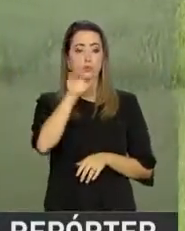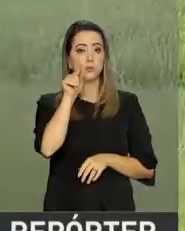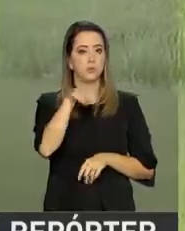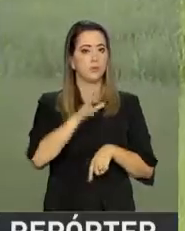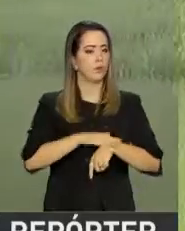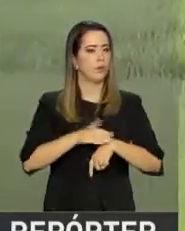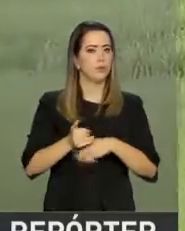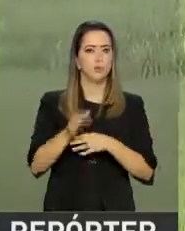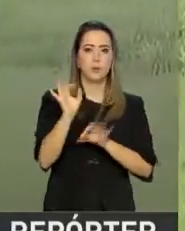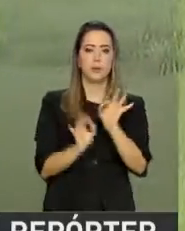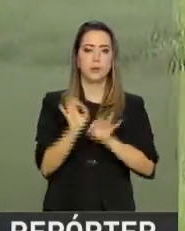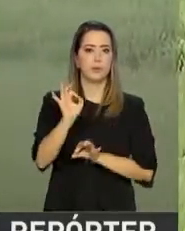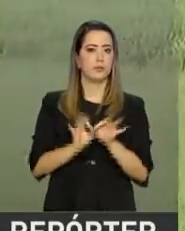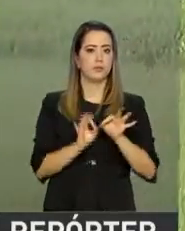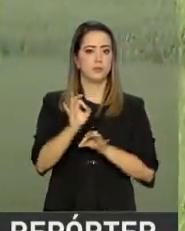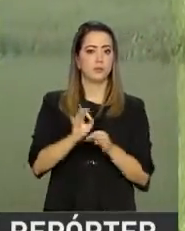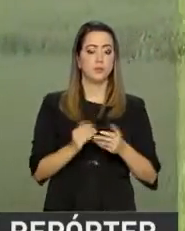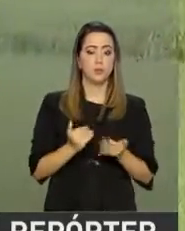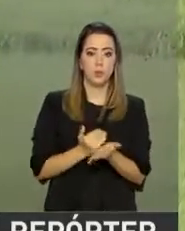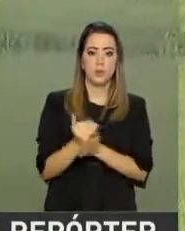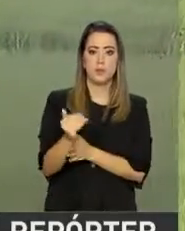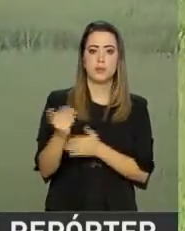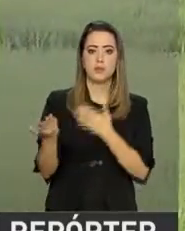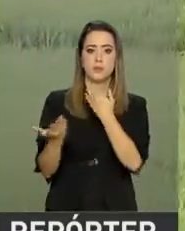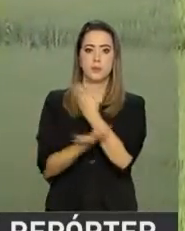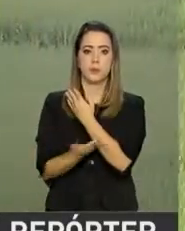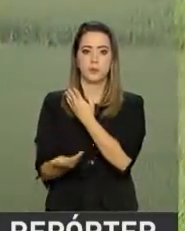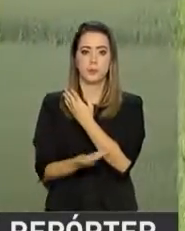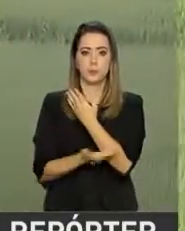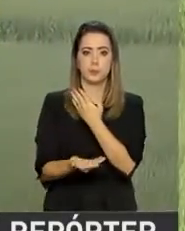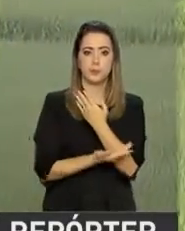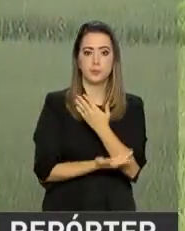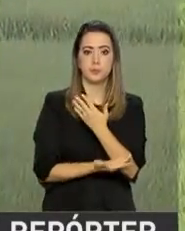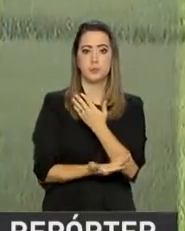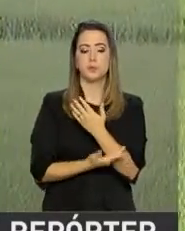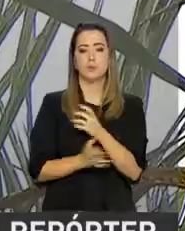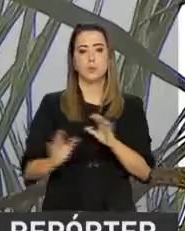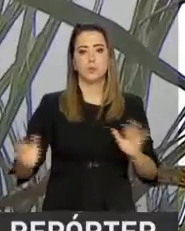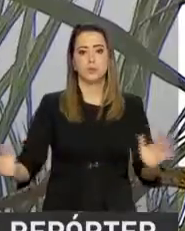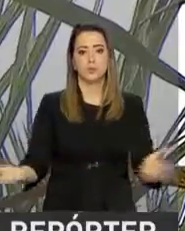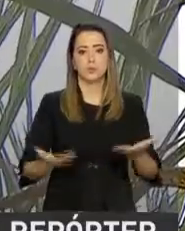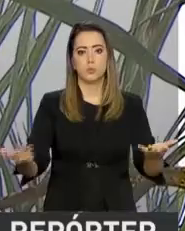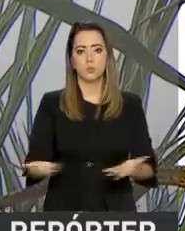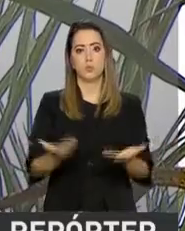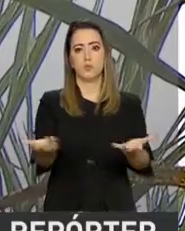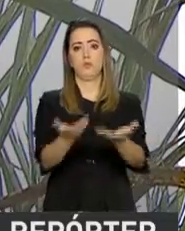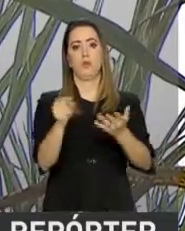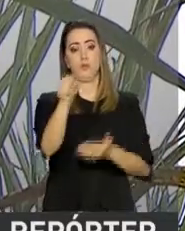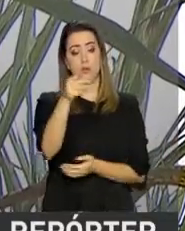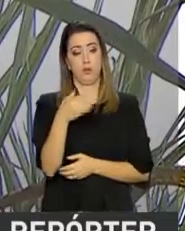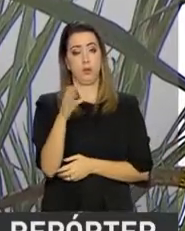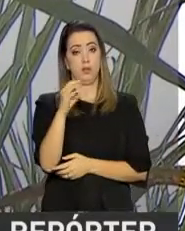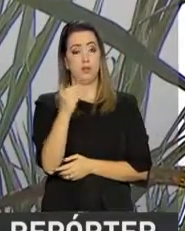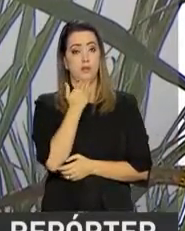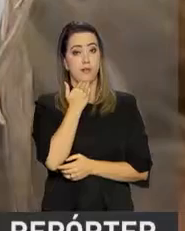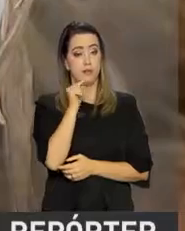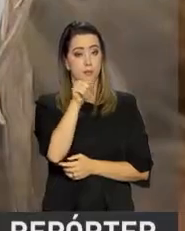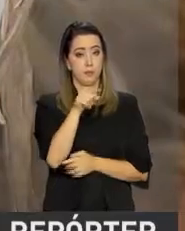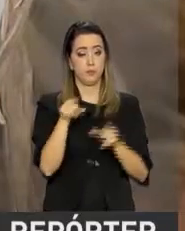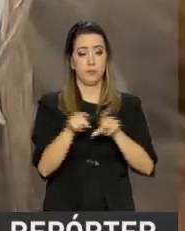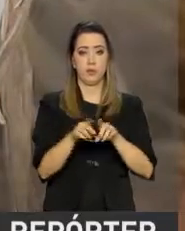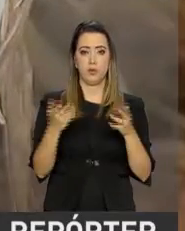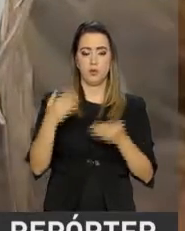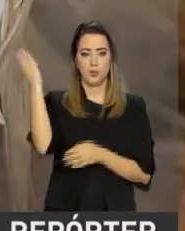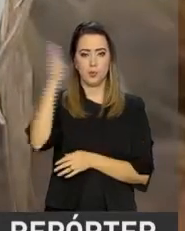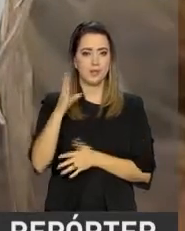dos últimos preparativos para a colheita da safra 2018/2019 da cana-de-açúcar e nessa cultura o